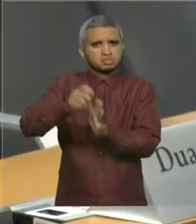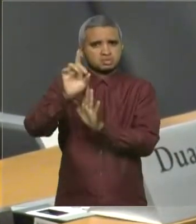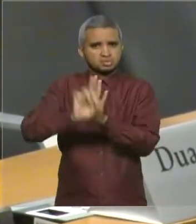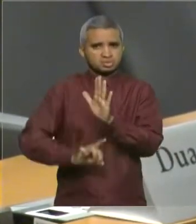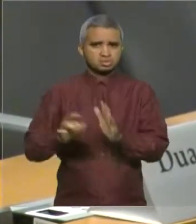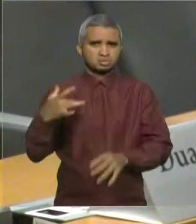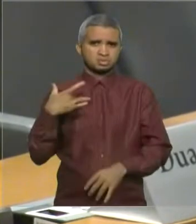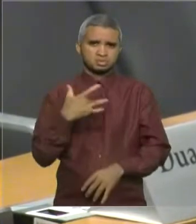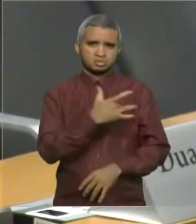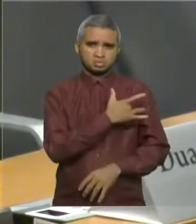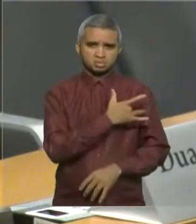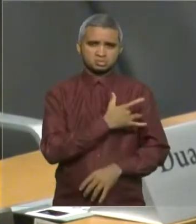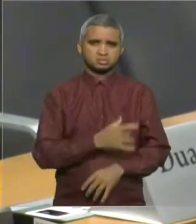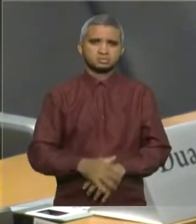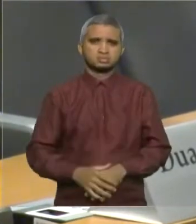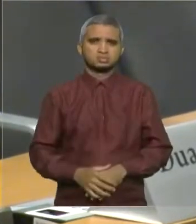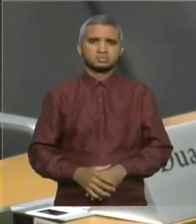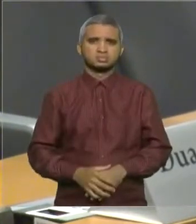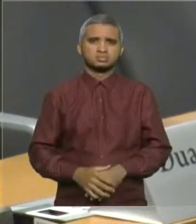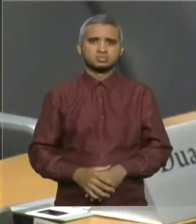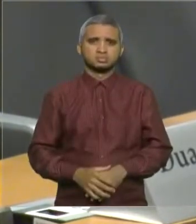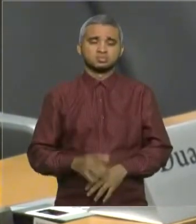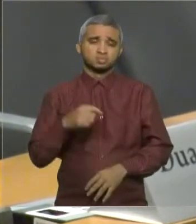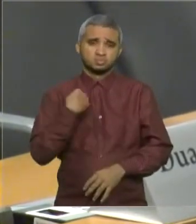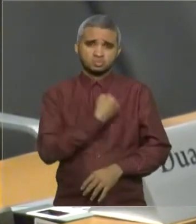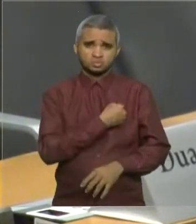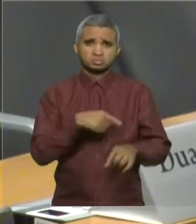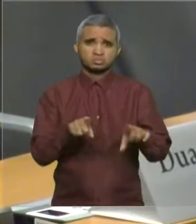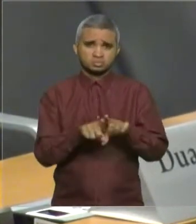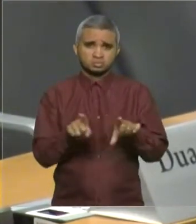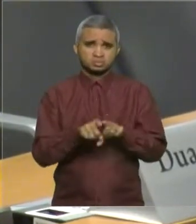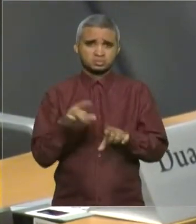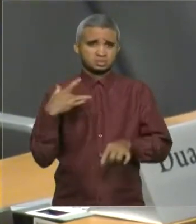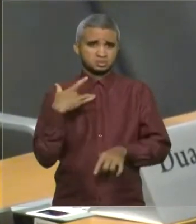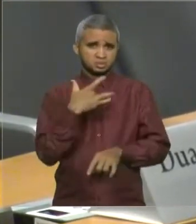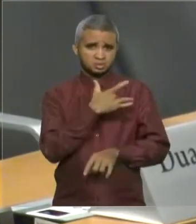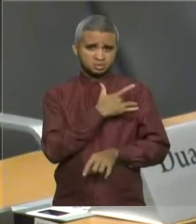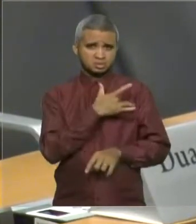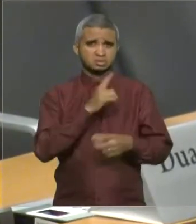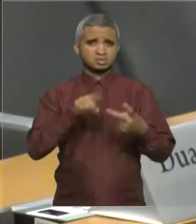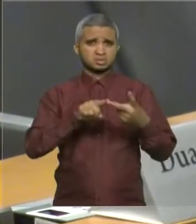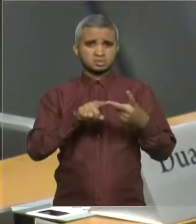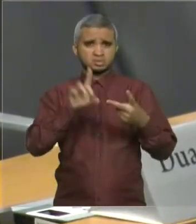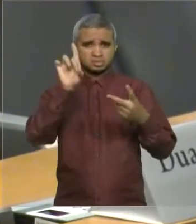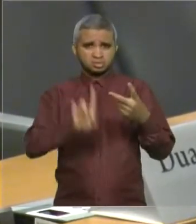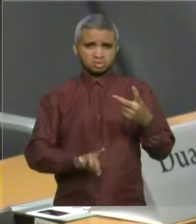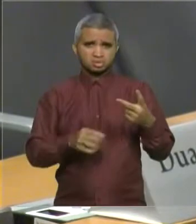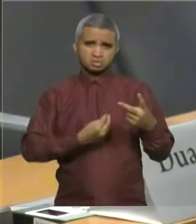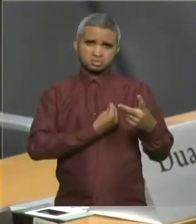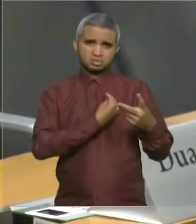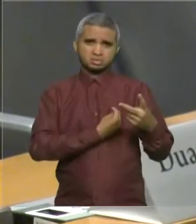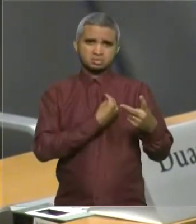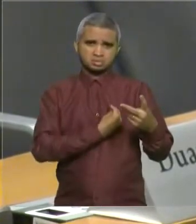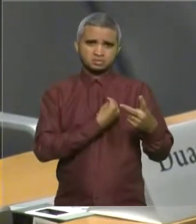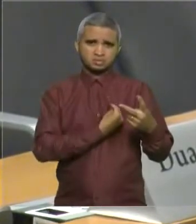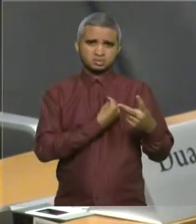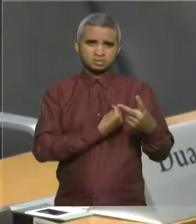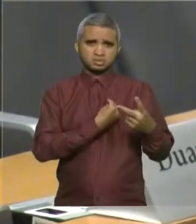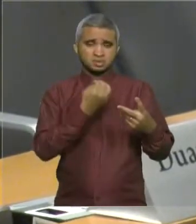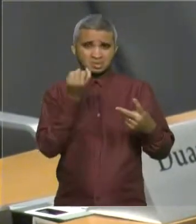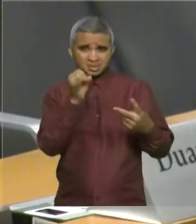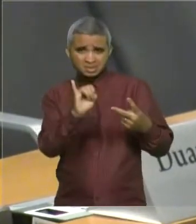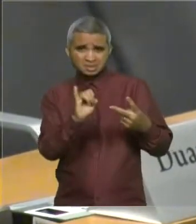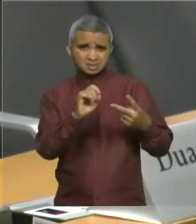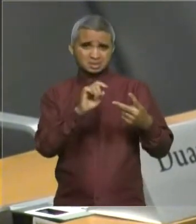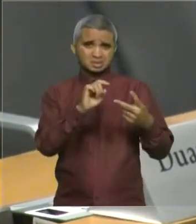permite garantir um outro direito fundamental, que é o direito à vida, sem o qual nós não poderíamos gozar de nenhum